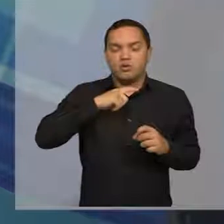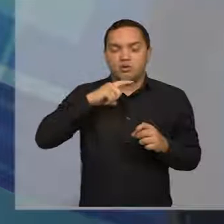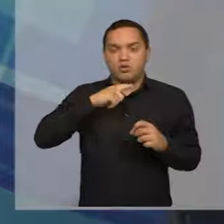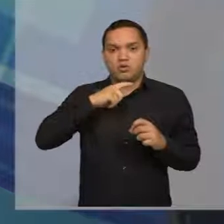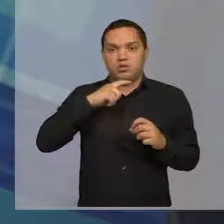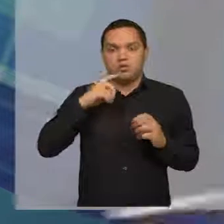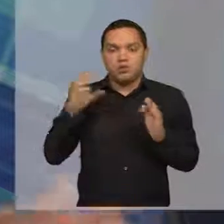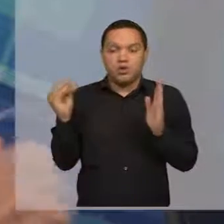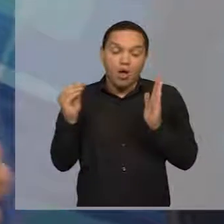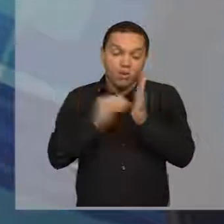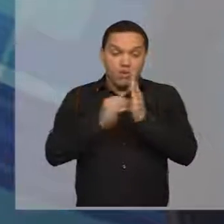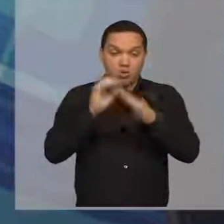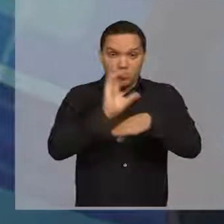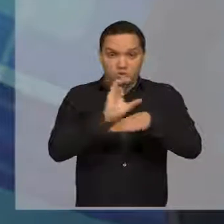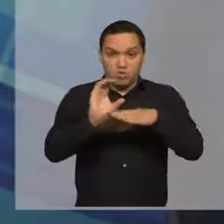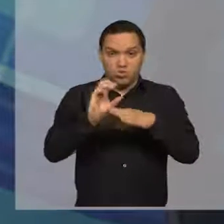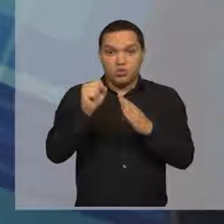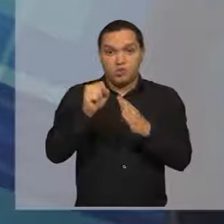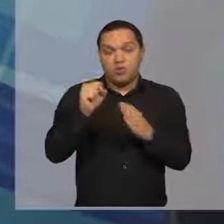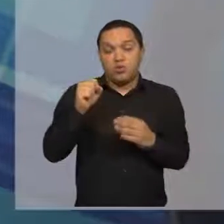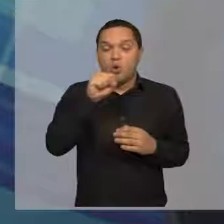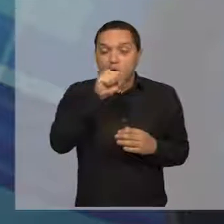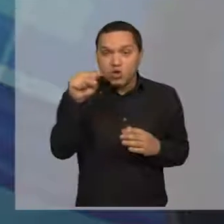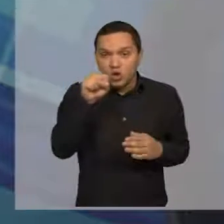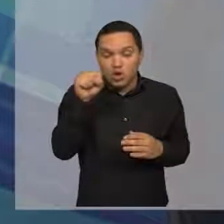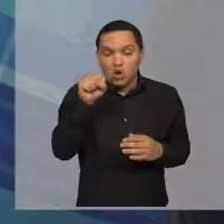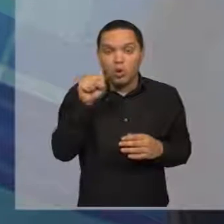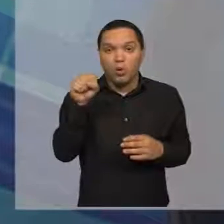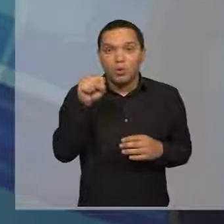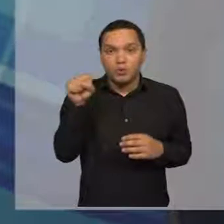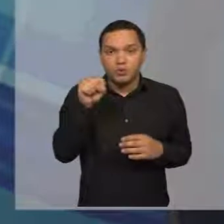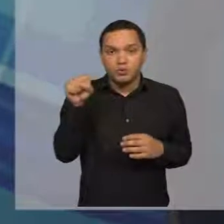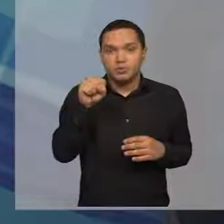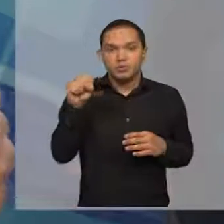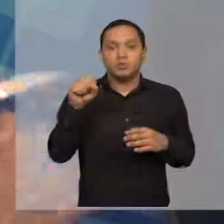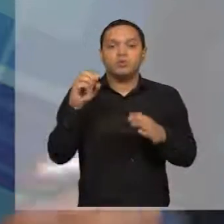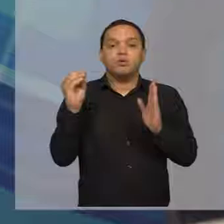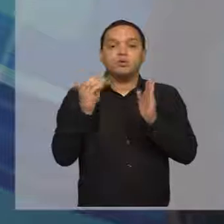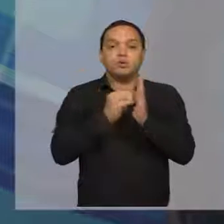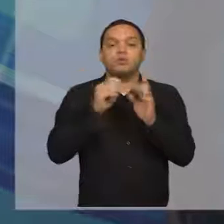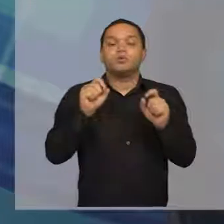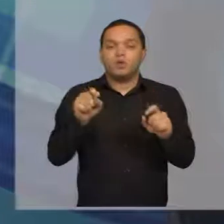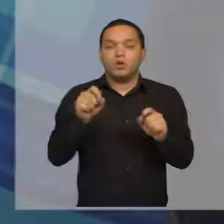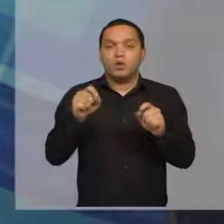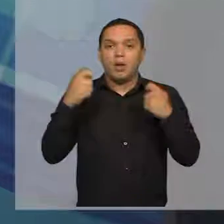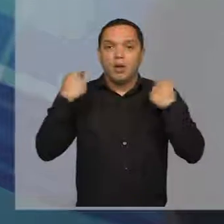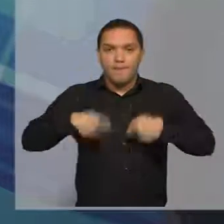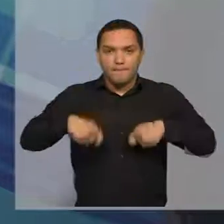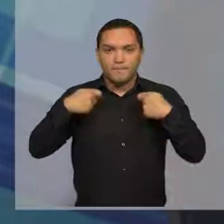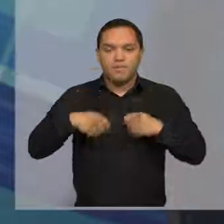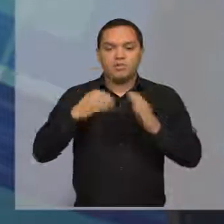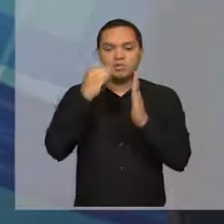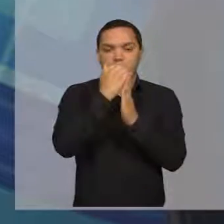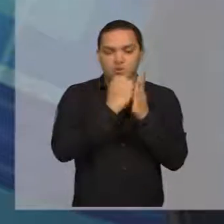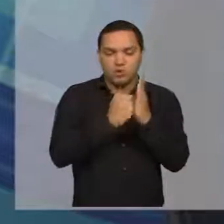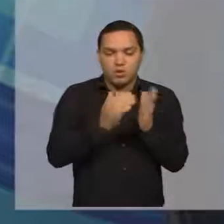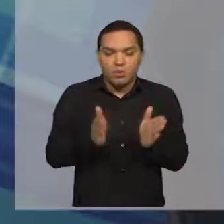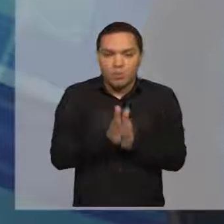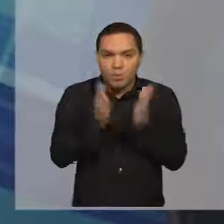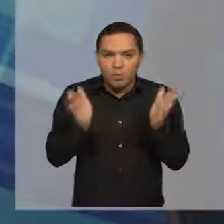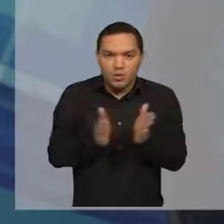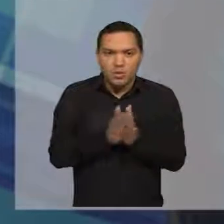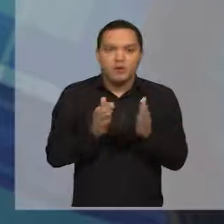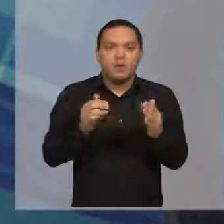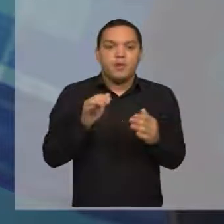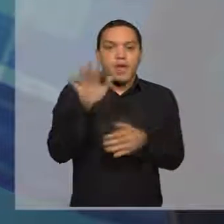na Constituição de 88, quando a gente tem lá a previsão constitucional de que é necessária a redução da pobreza e o desenvolvimento das